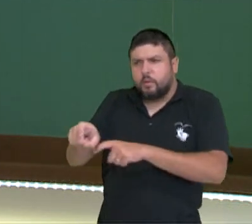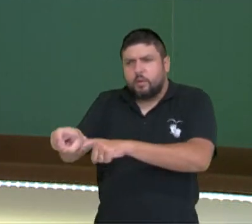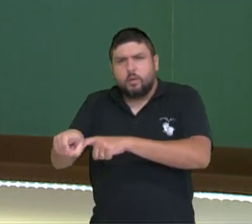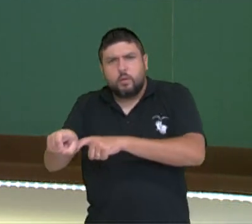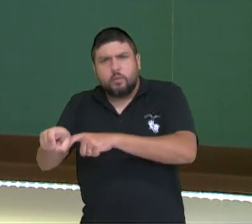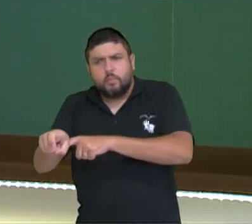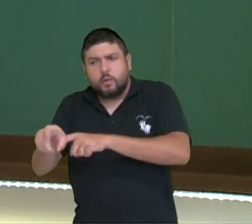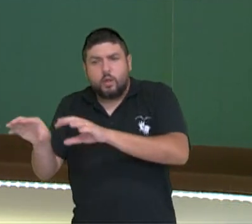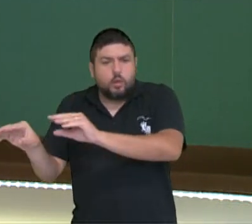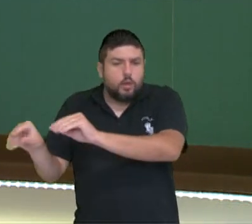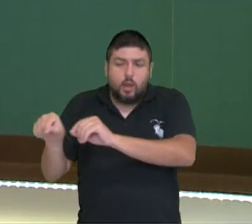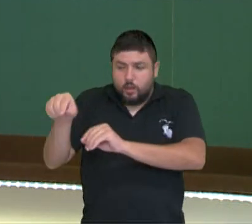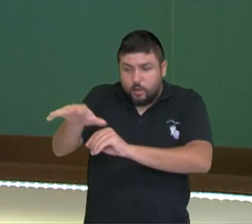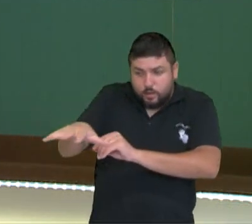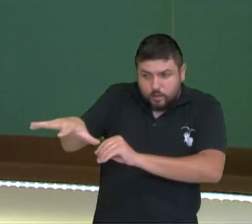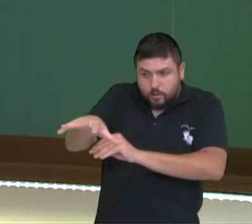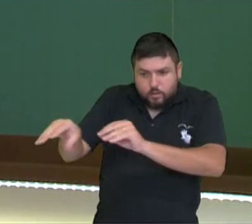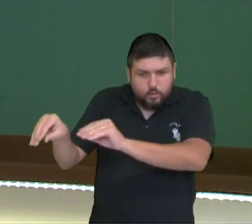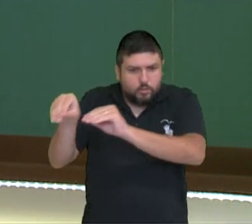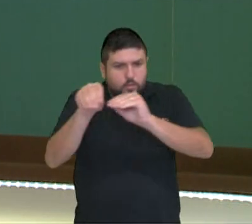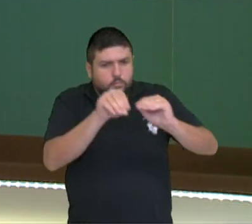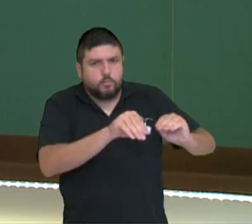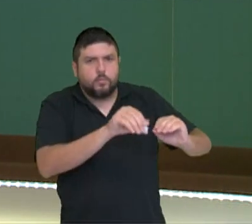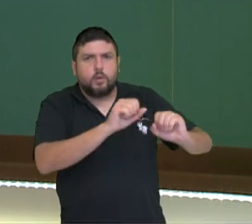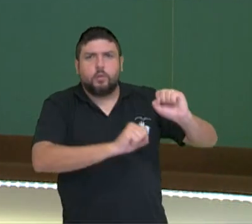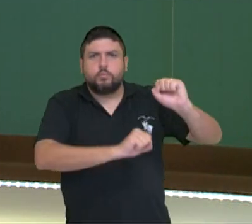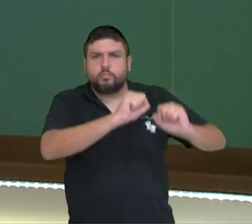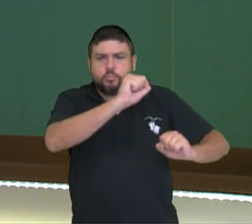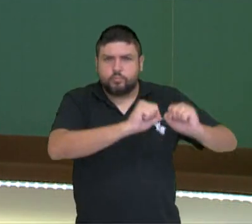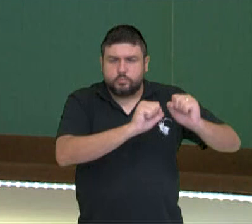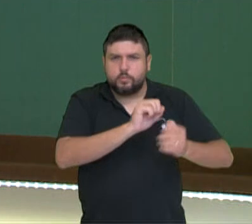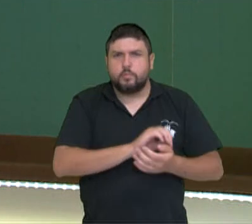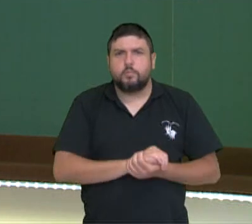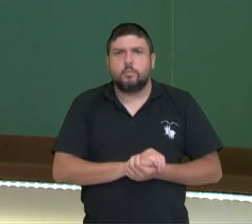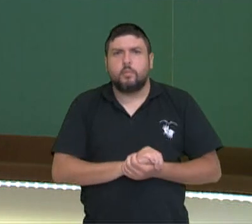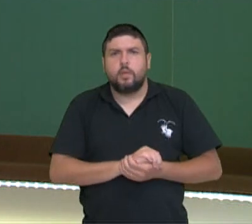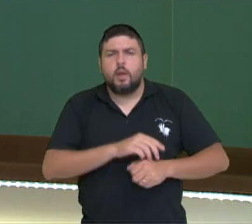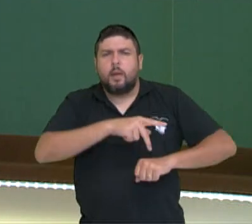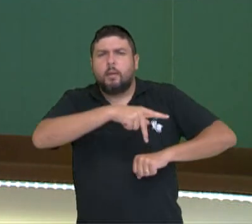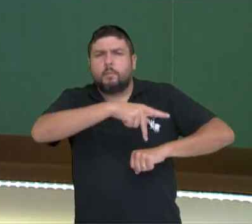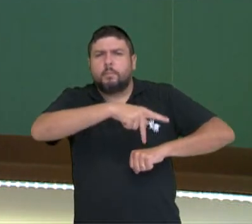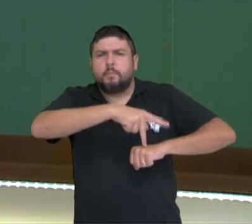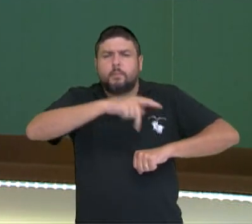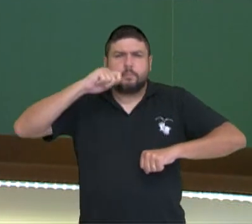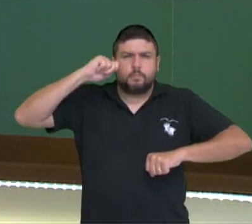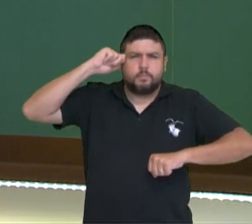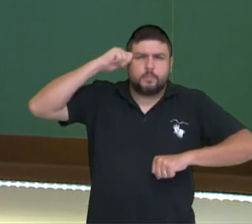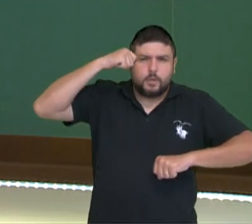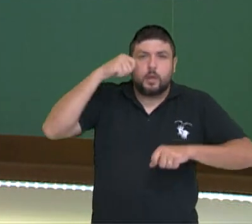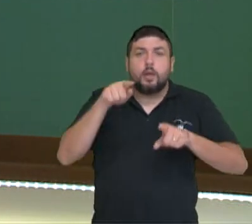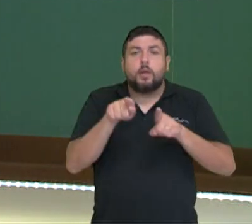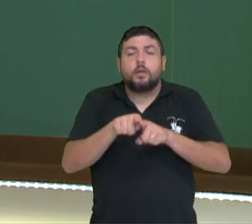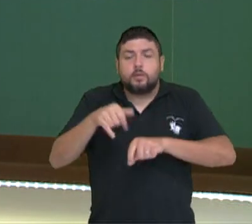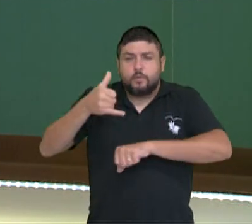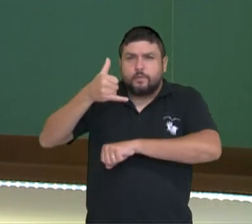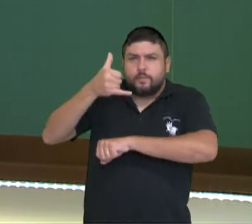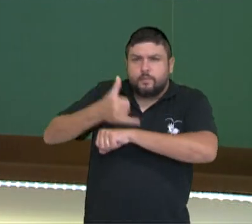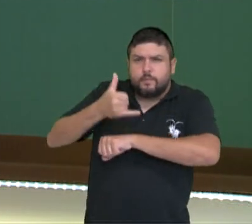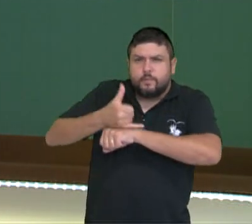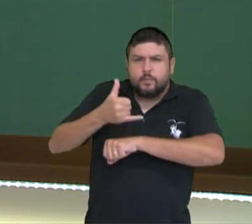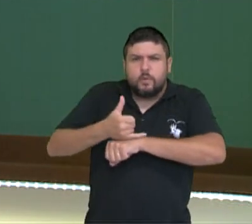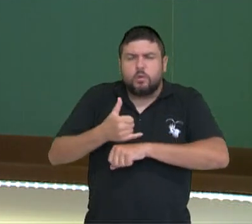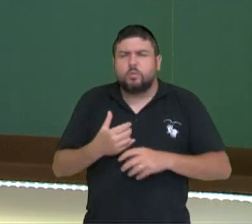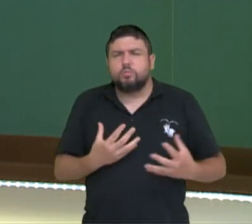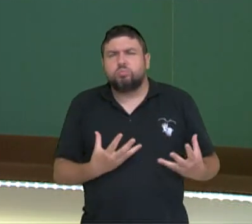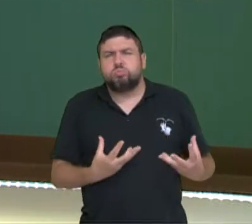né, vão se transformar em operários. A abundância de carvão mineral e de ferro. O carvão vai ser o que vai movimentar